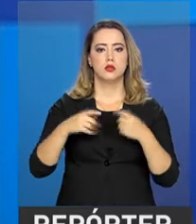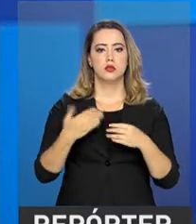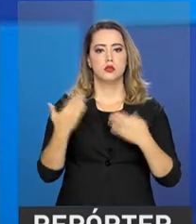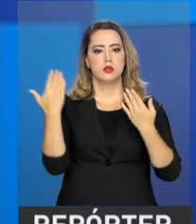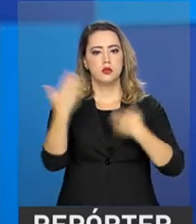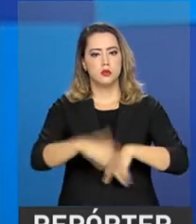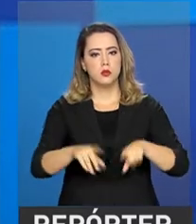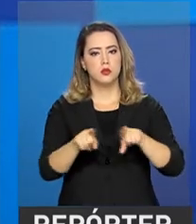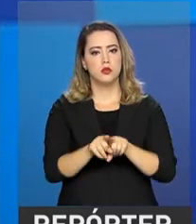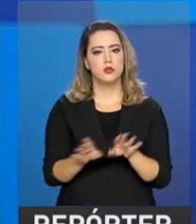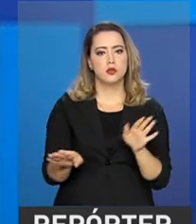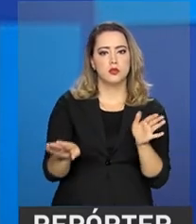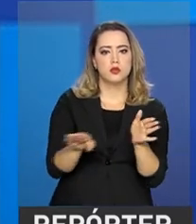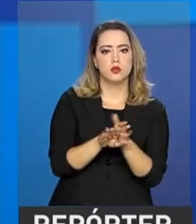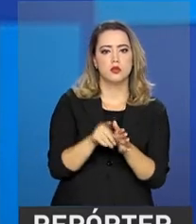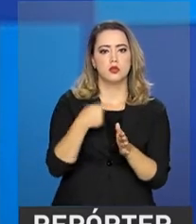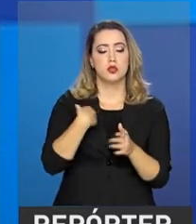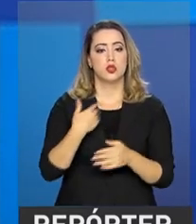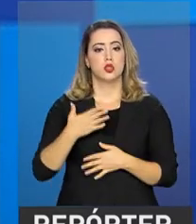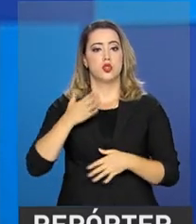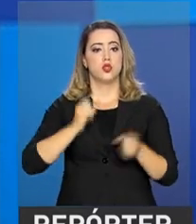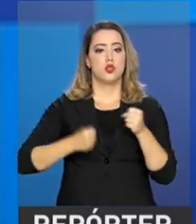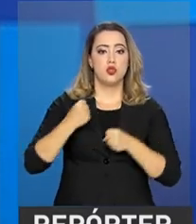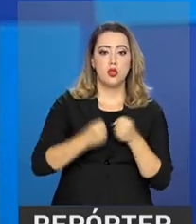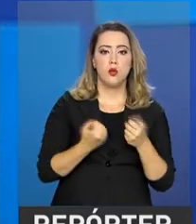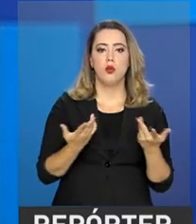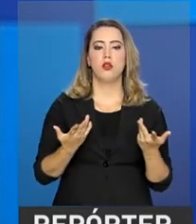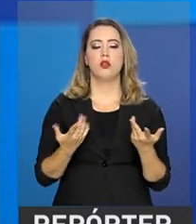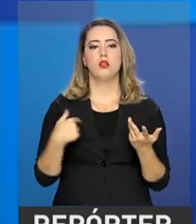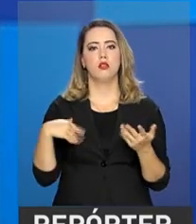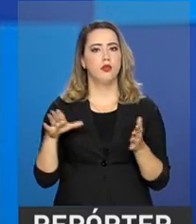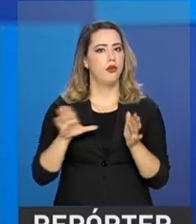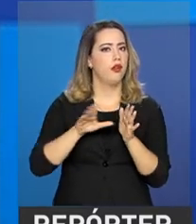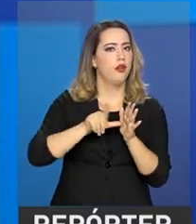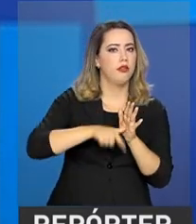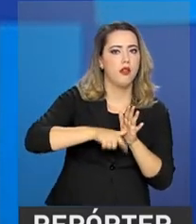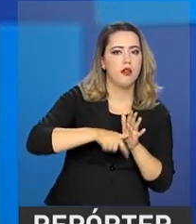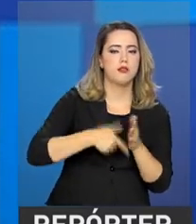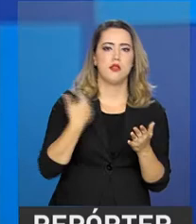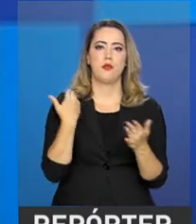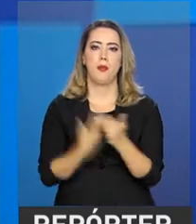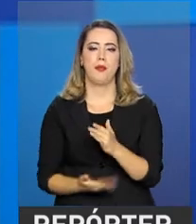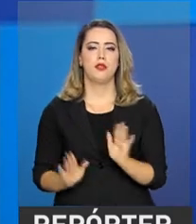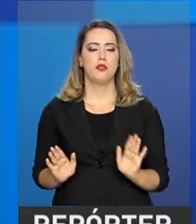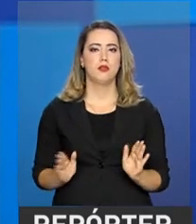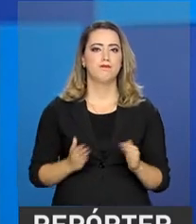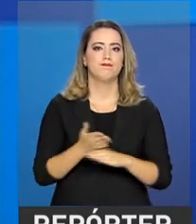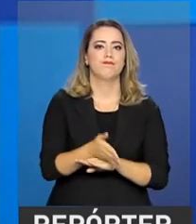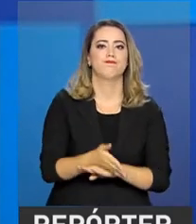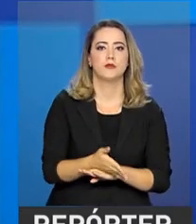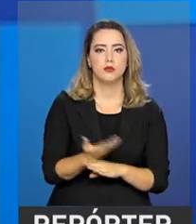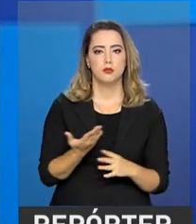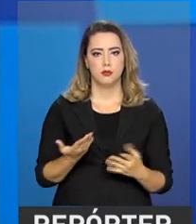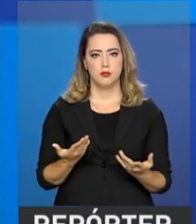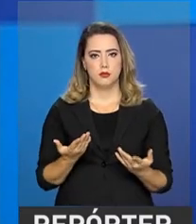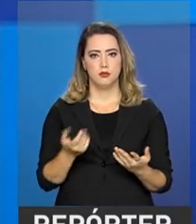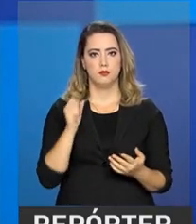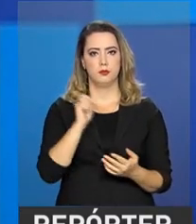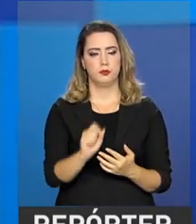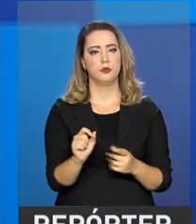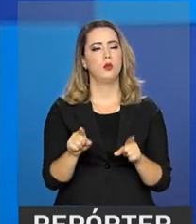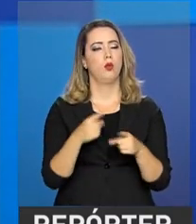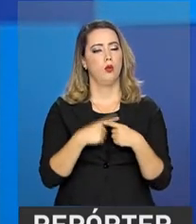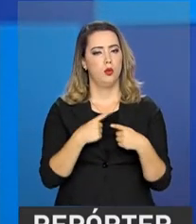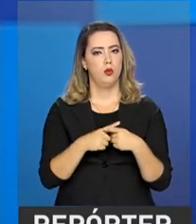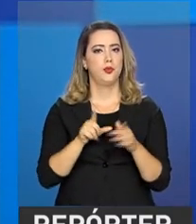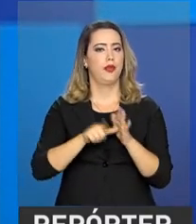chegue à última hora e tenha risco até de de perder a chance de submeter o exame